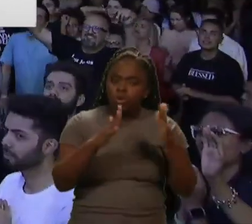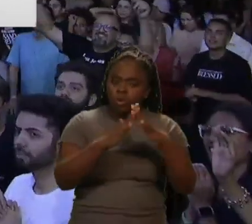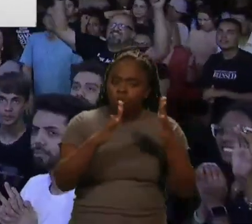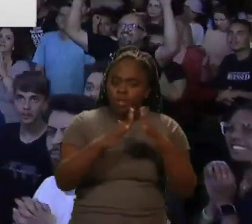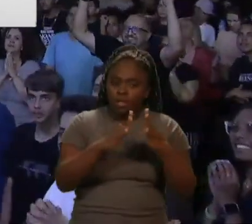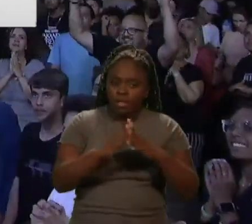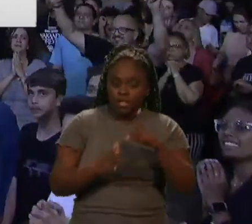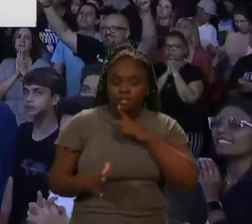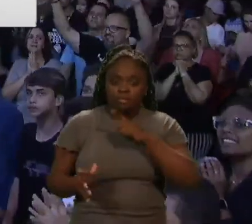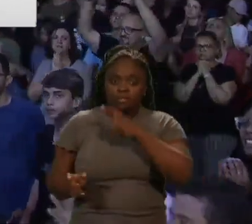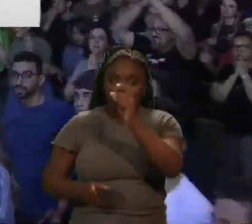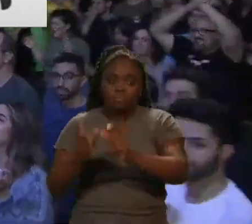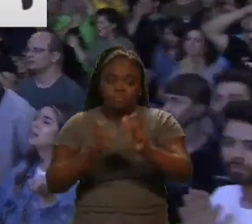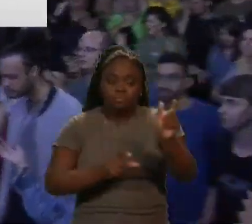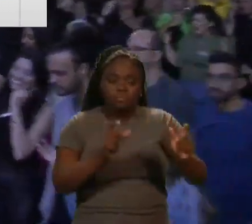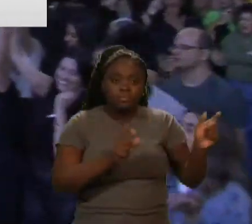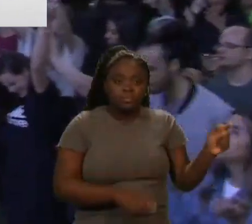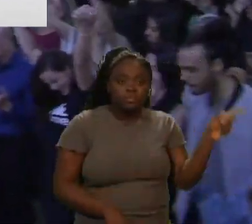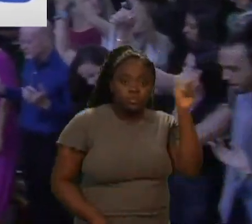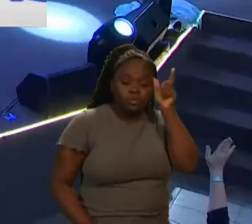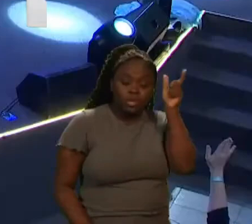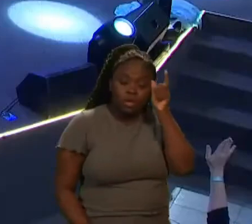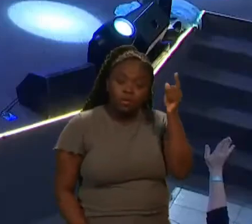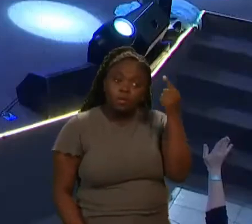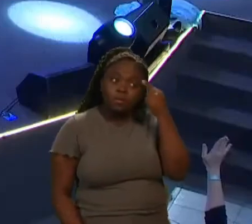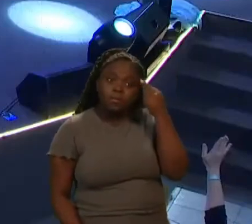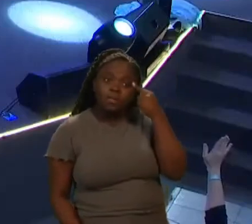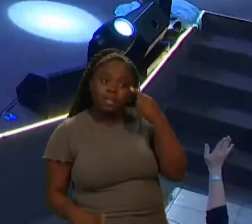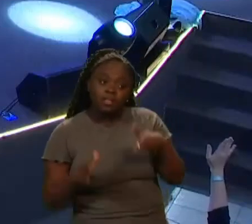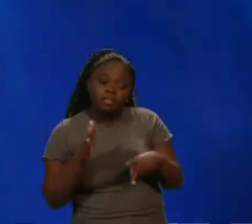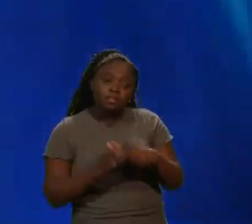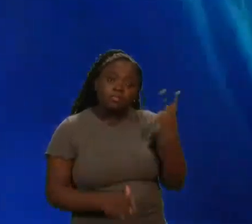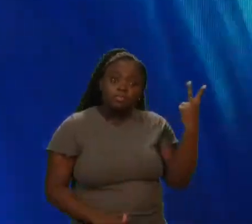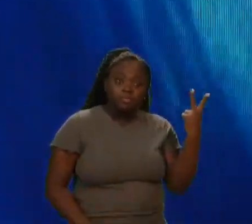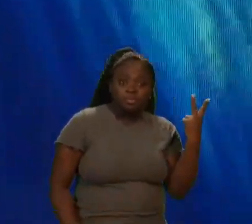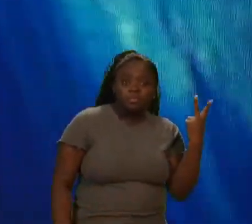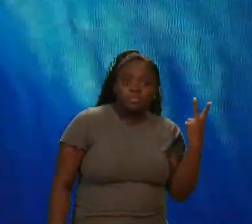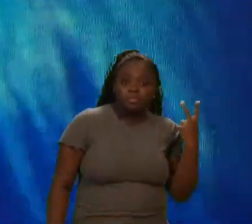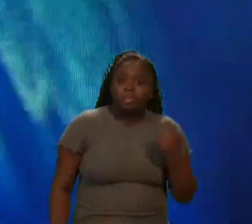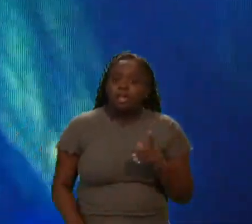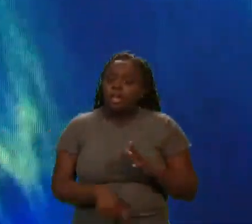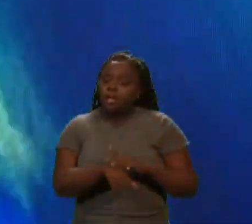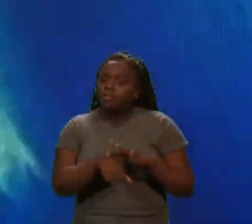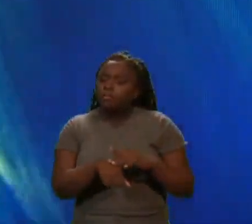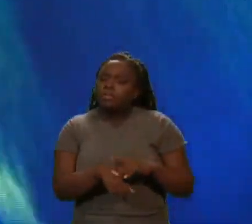Ainda existem pessoas que o diabo vai pensar duas vezes em querer mexer. A doença vai